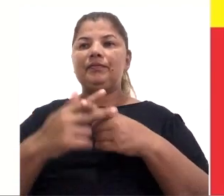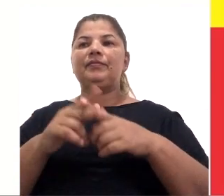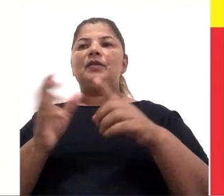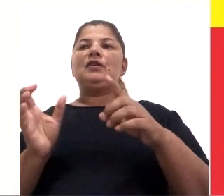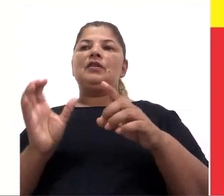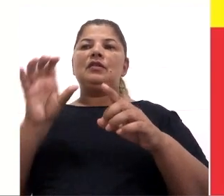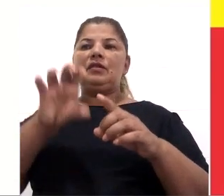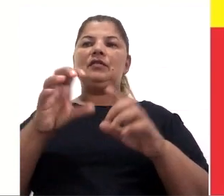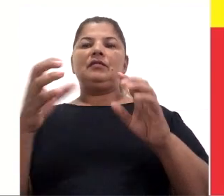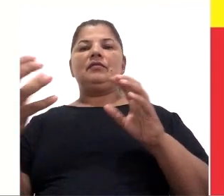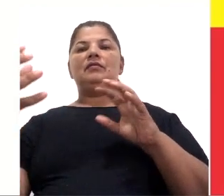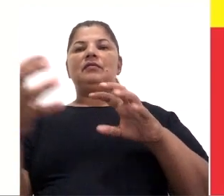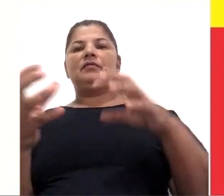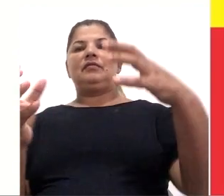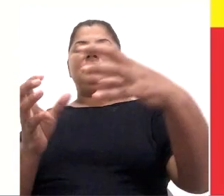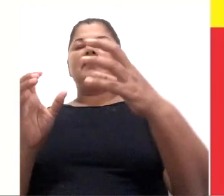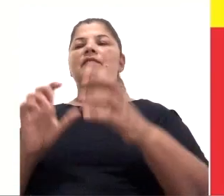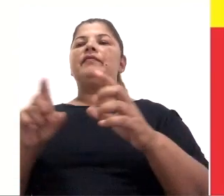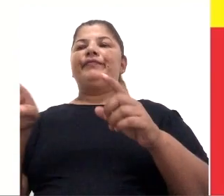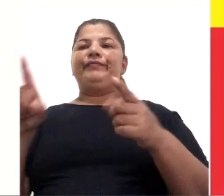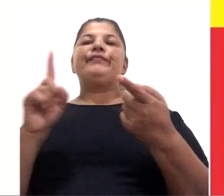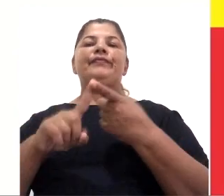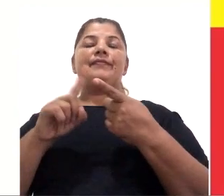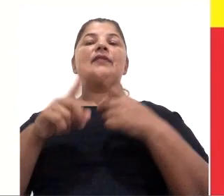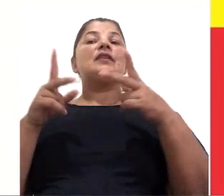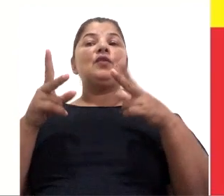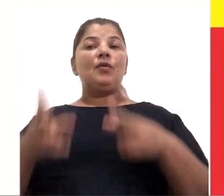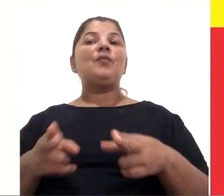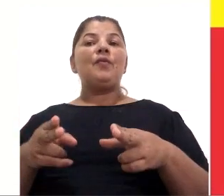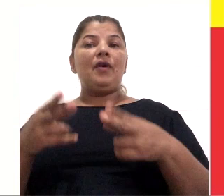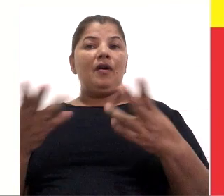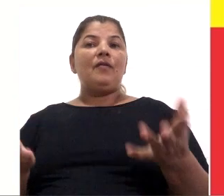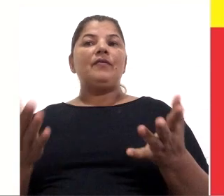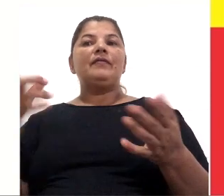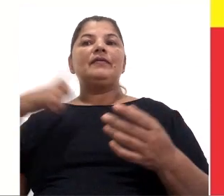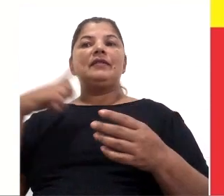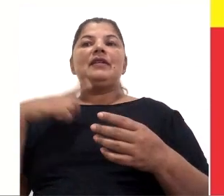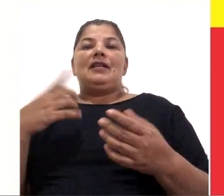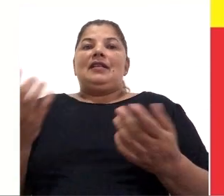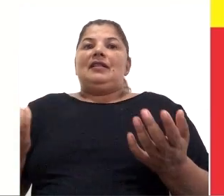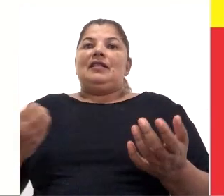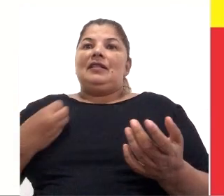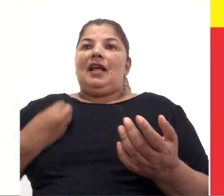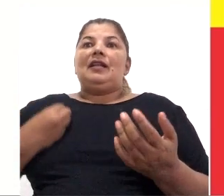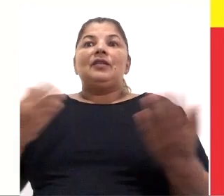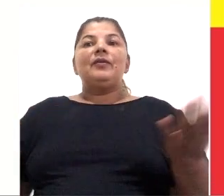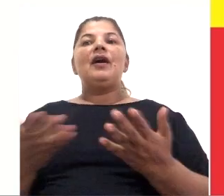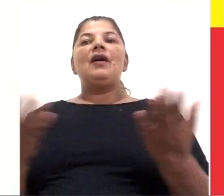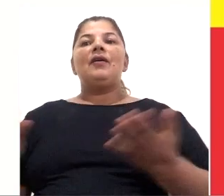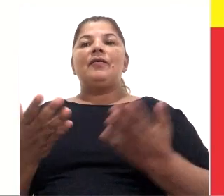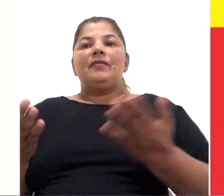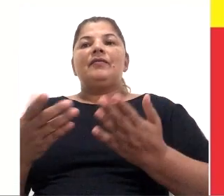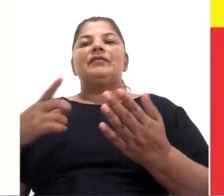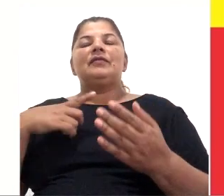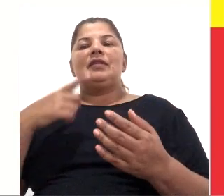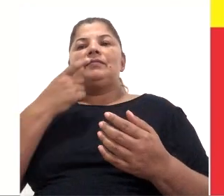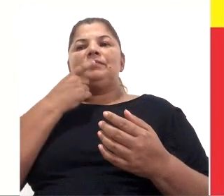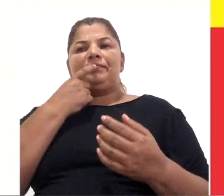montando peças. Aqui também a gente vai ver esse mesmo ambiente. Essa é uma imagem atual, né, de uma produção de